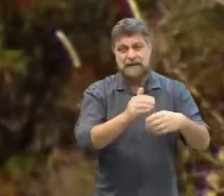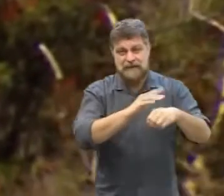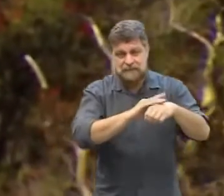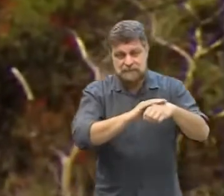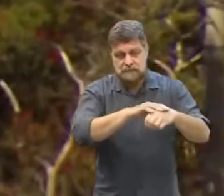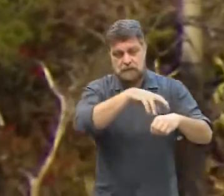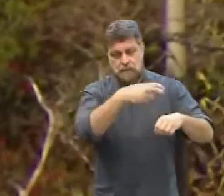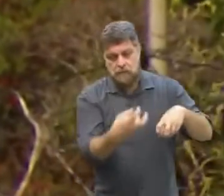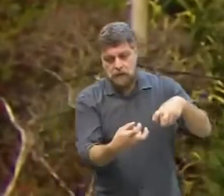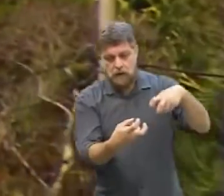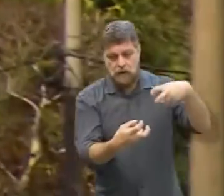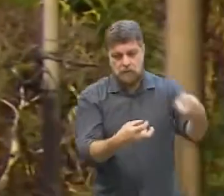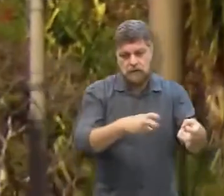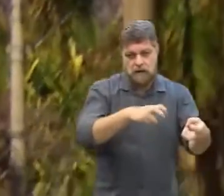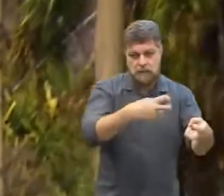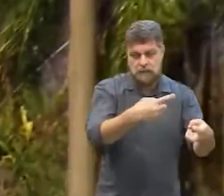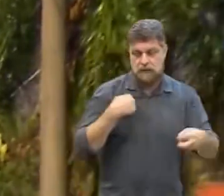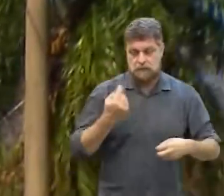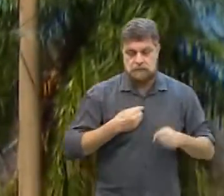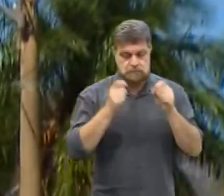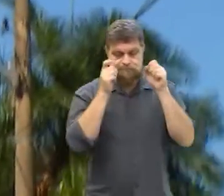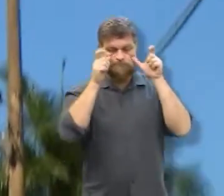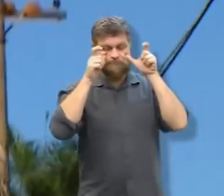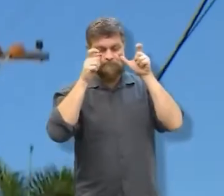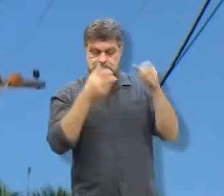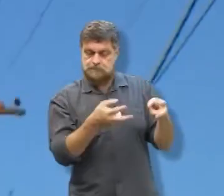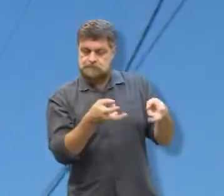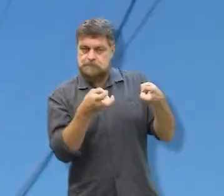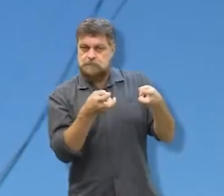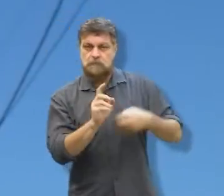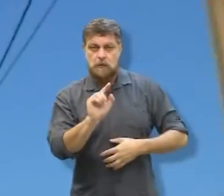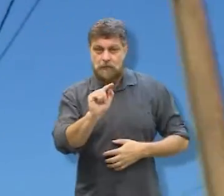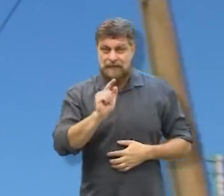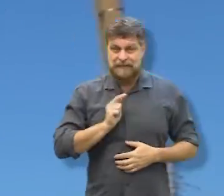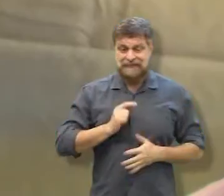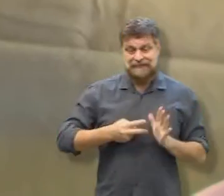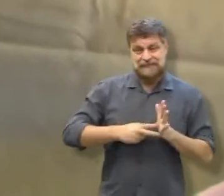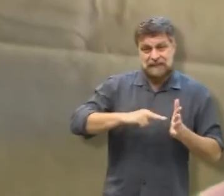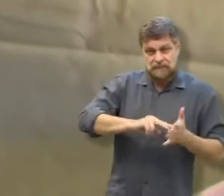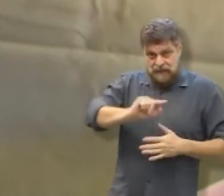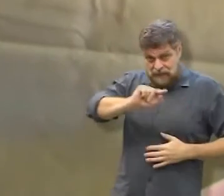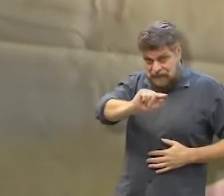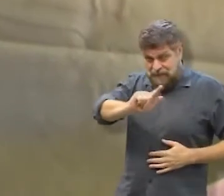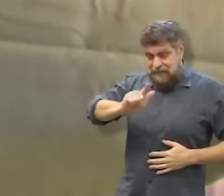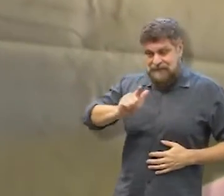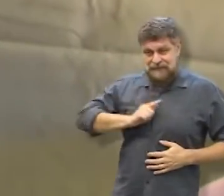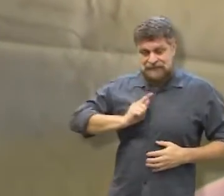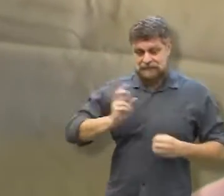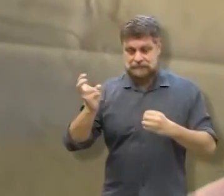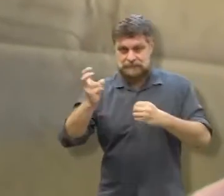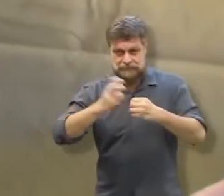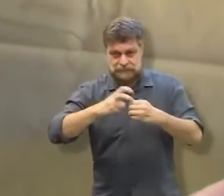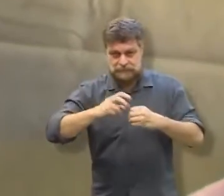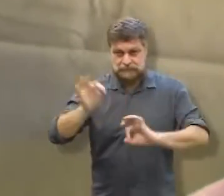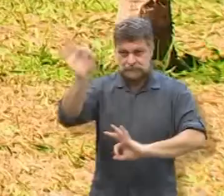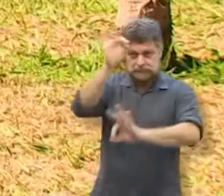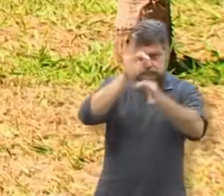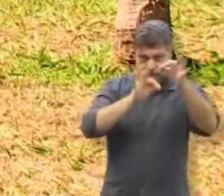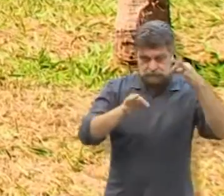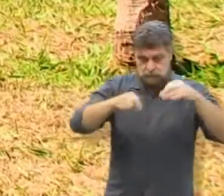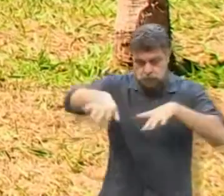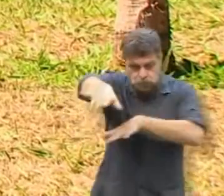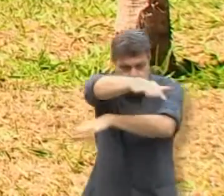a adoecer e morrer, isso emite um alerta para nós. É sinal de que algum agente